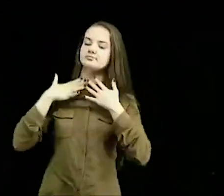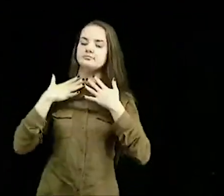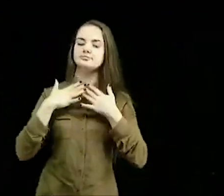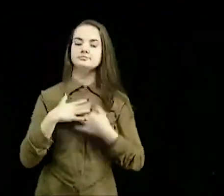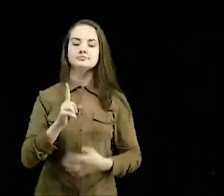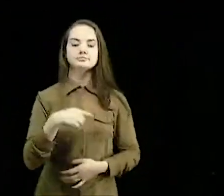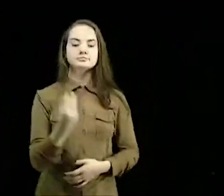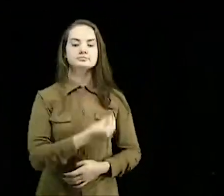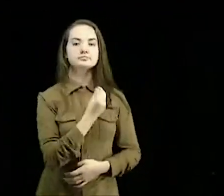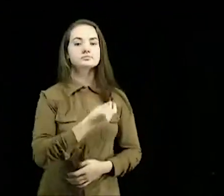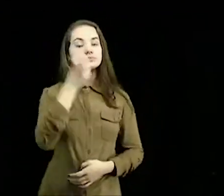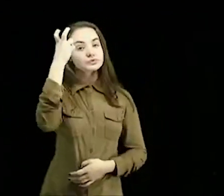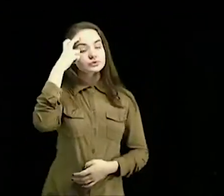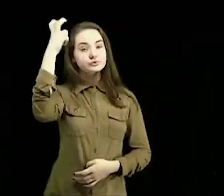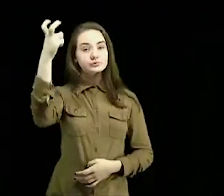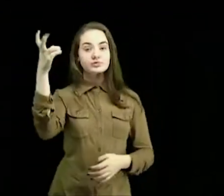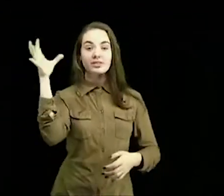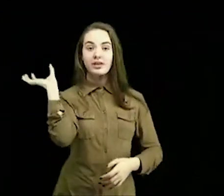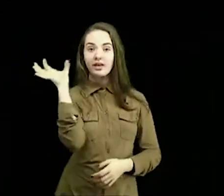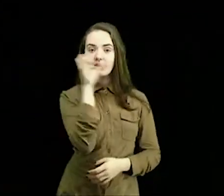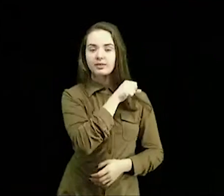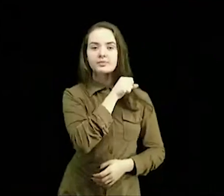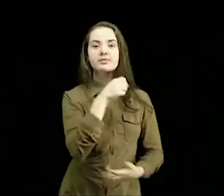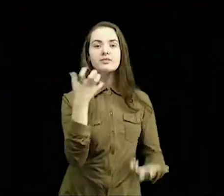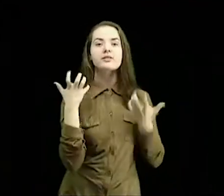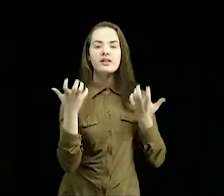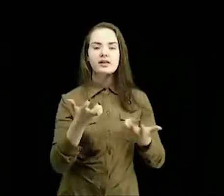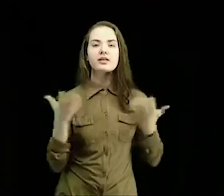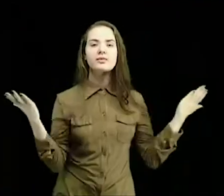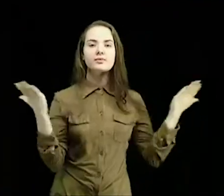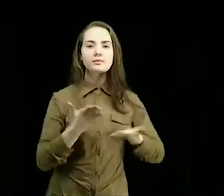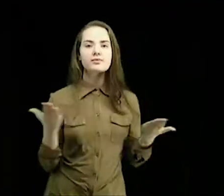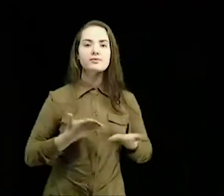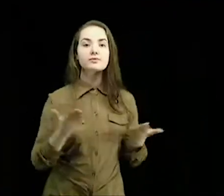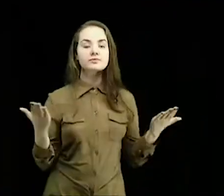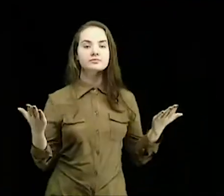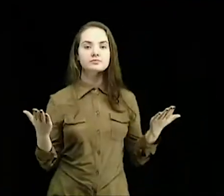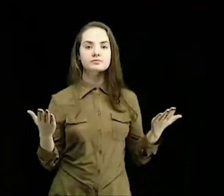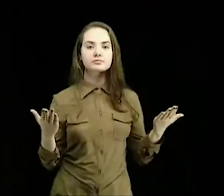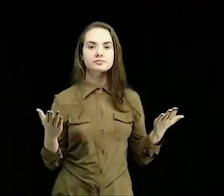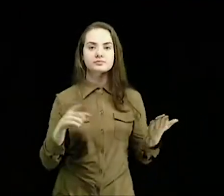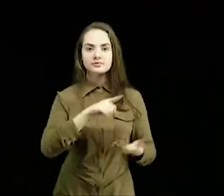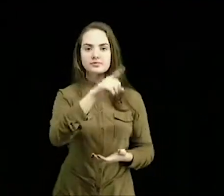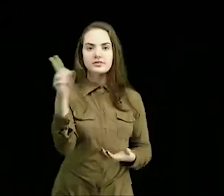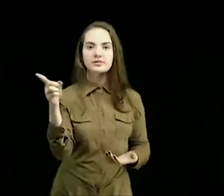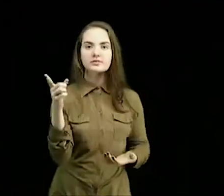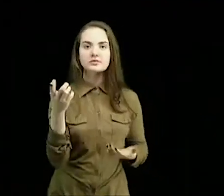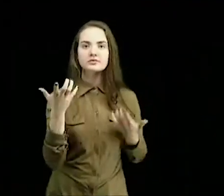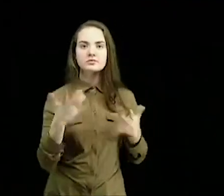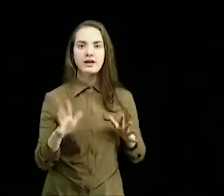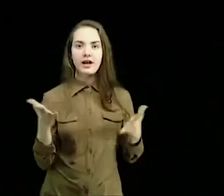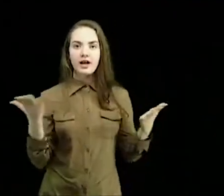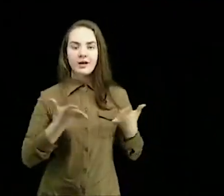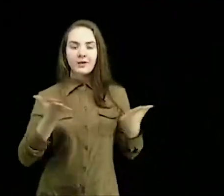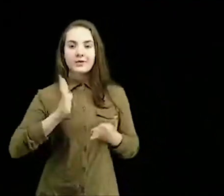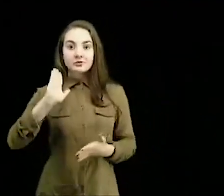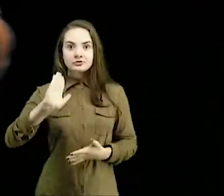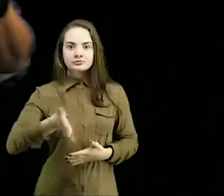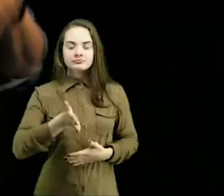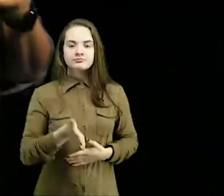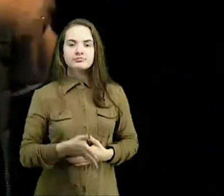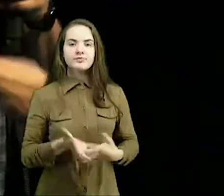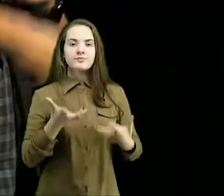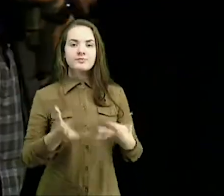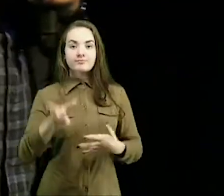uma cultura da pressa. Eu quero hoje. E eu quero agora. Você não quer isso? Você não quer já? A gente quer o